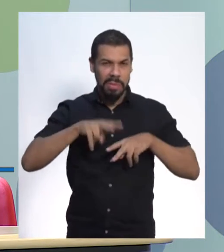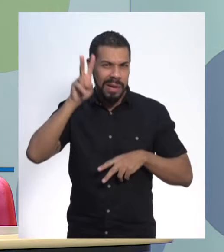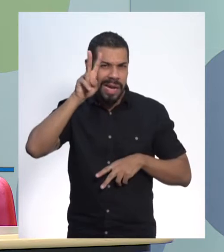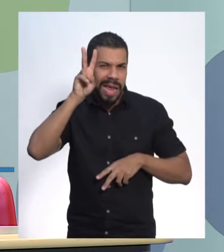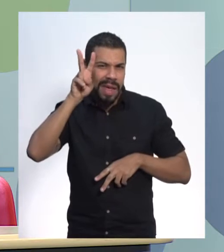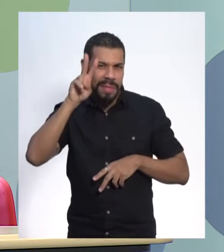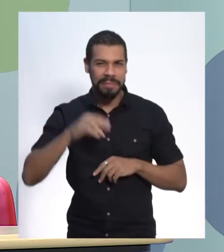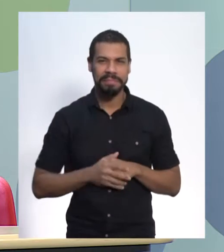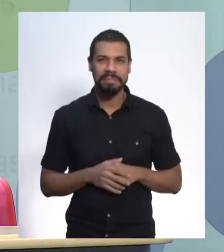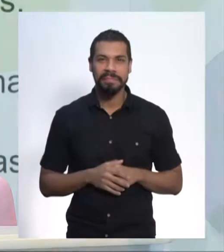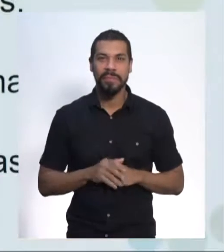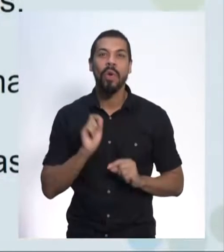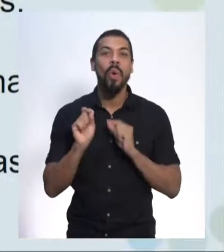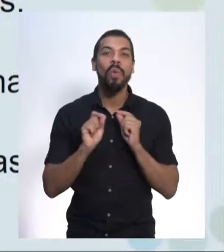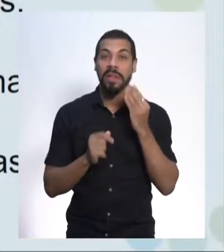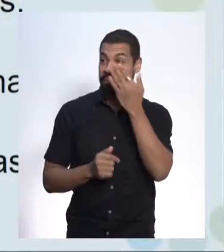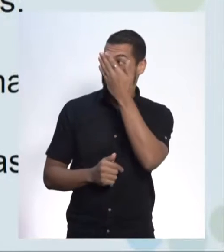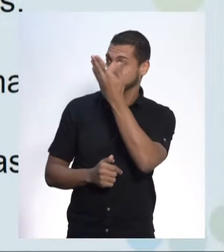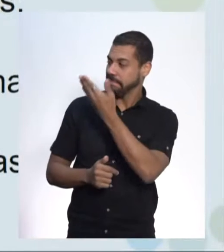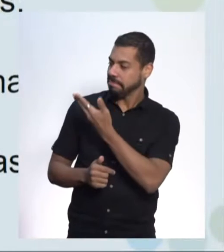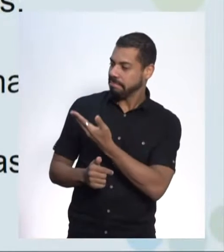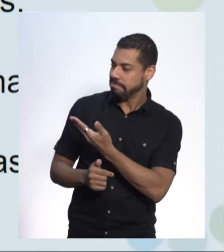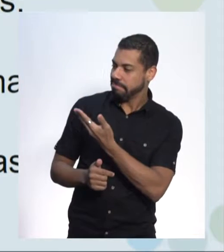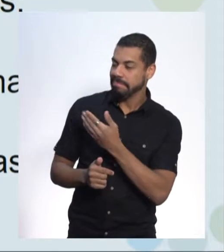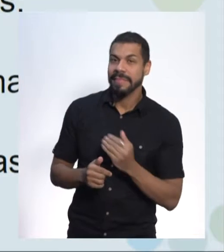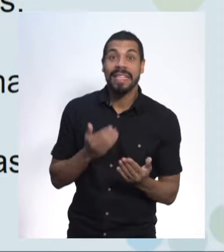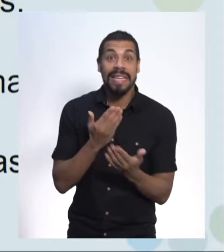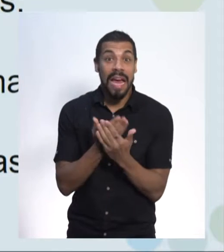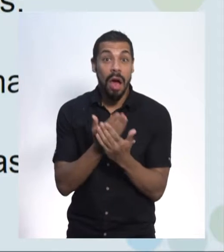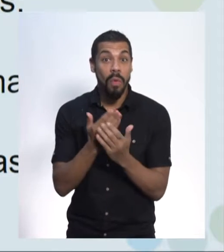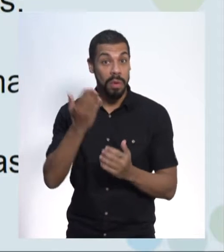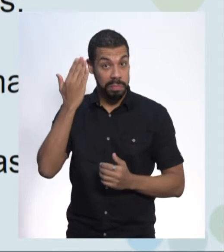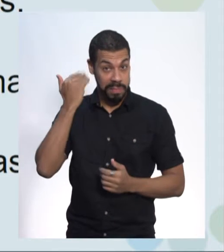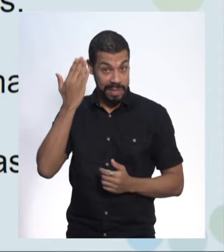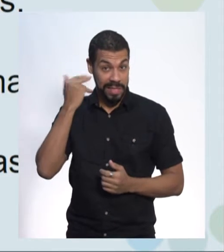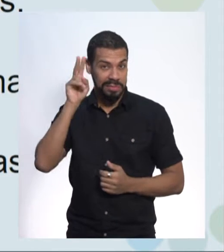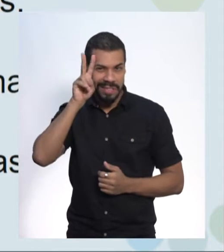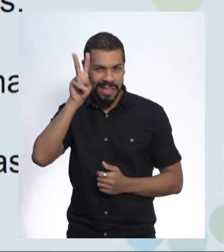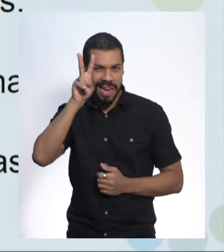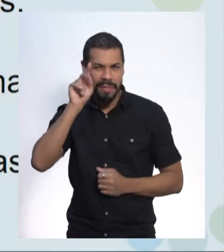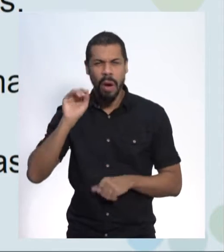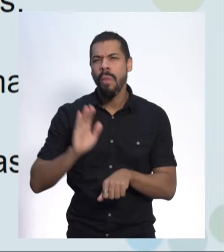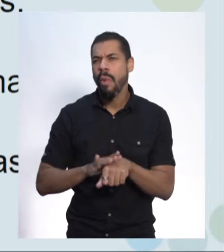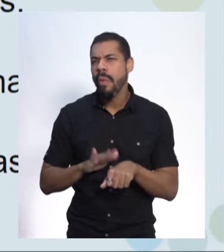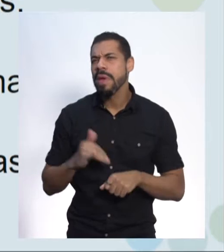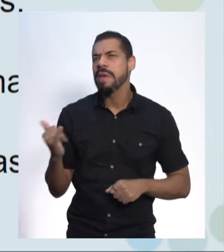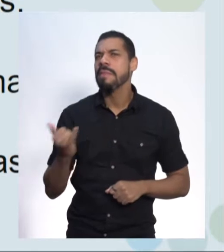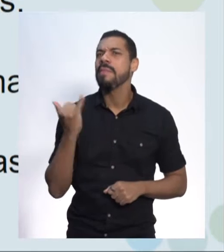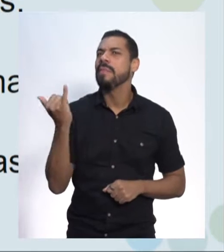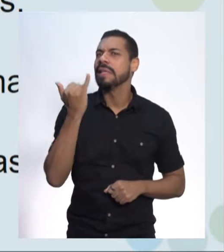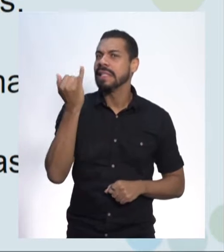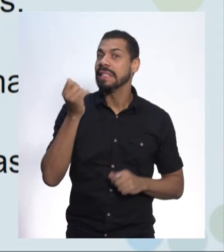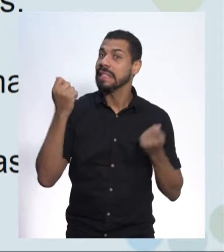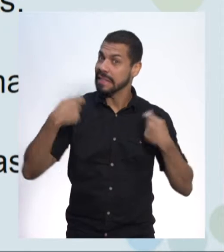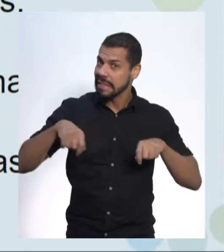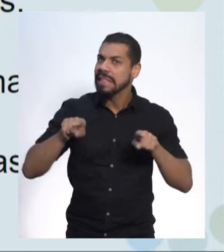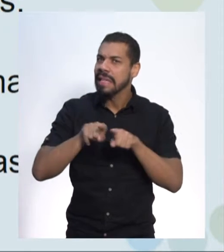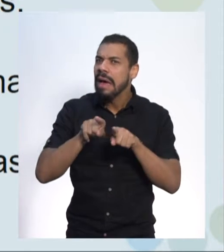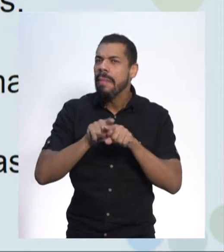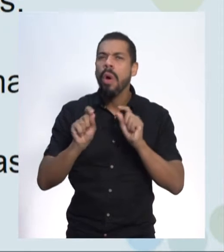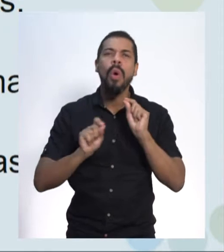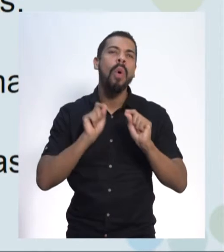aparece na tela para vocês o que nós vimos, né? Nós vimos o que são narrativas digitais, a gente falou dessa importância, né? E aí vale ressaltar que ela está